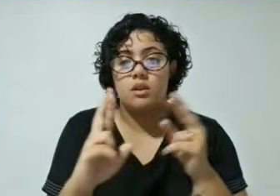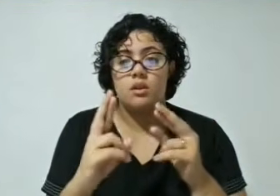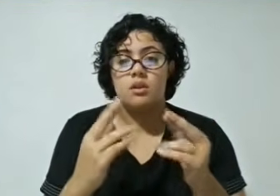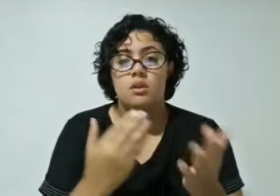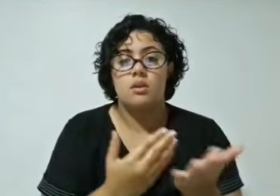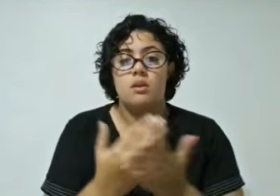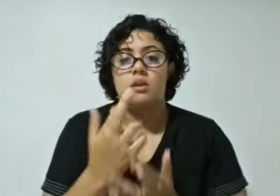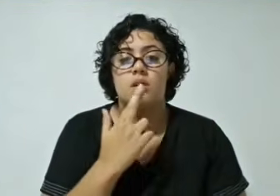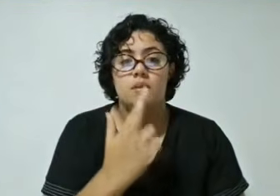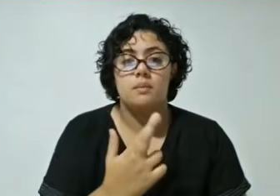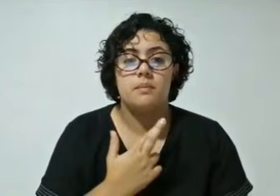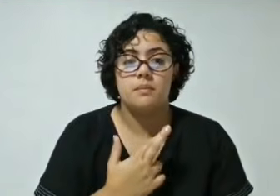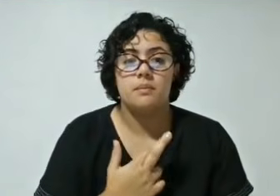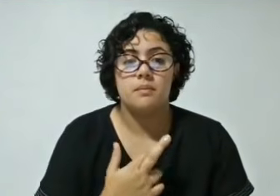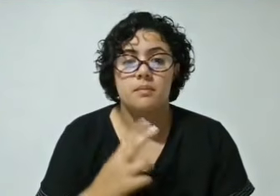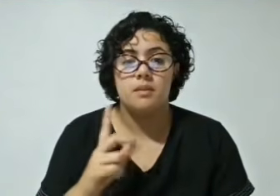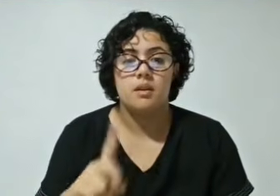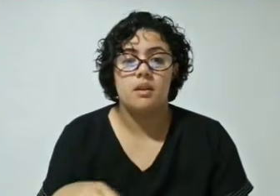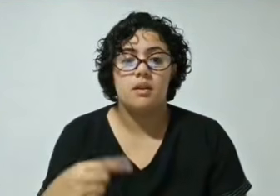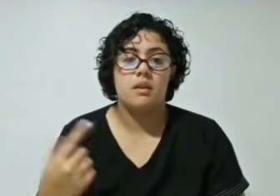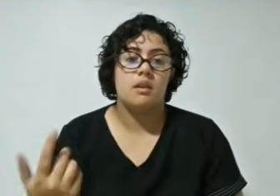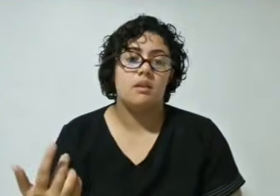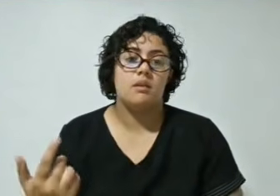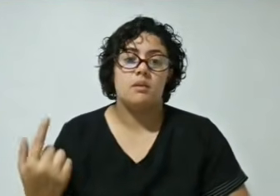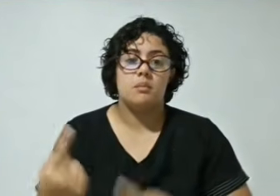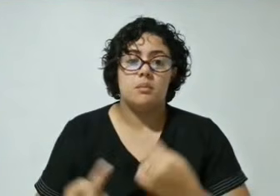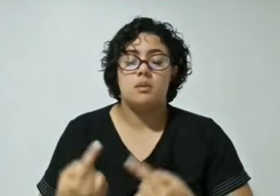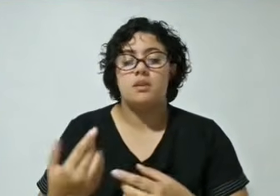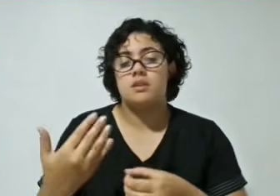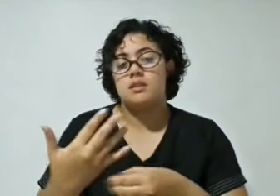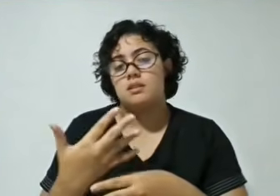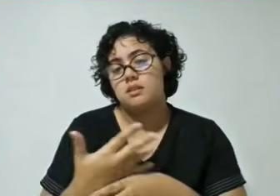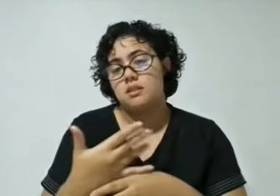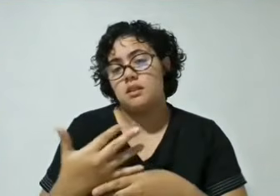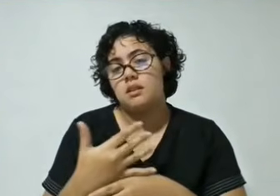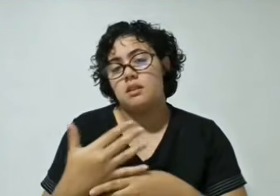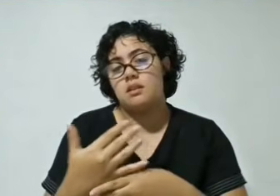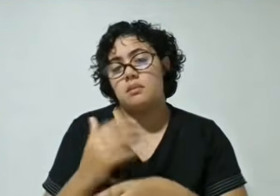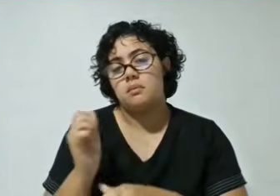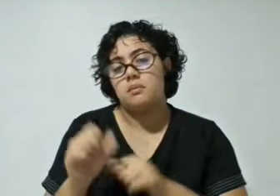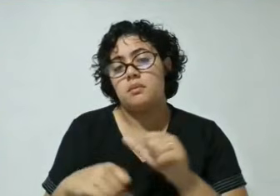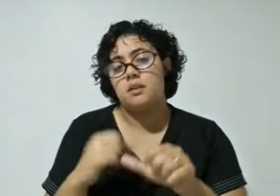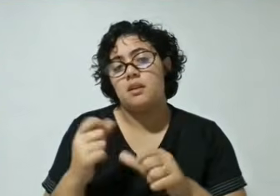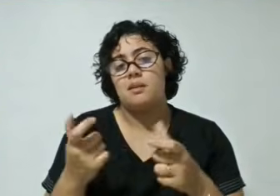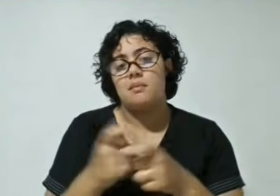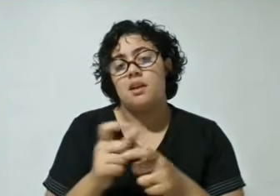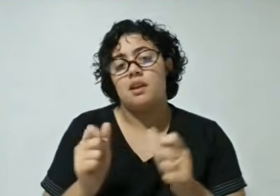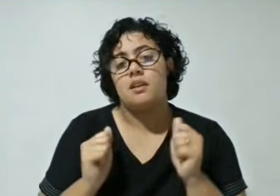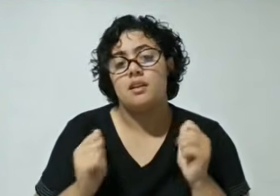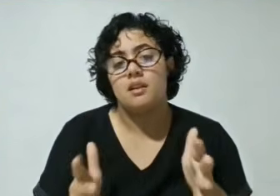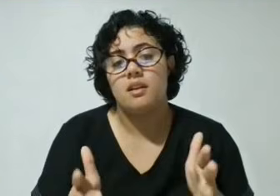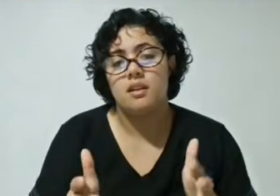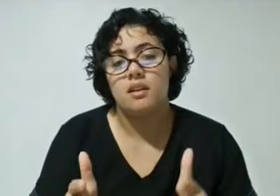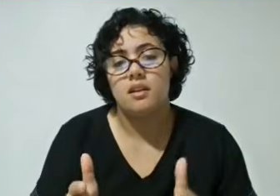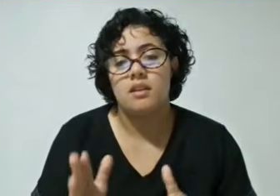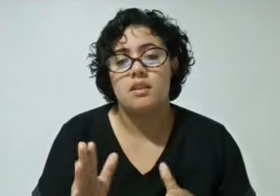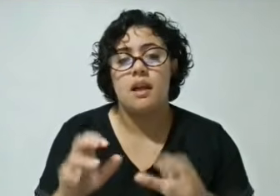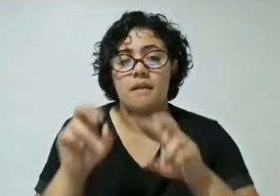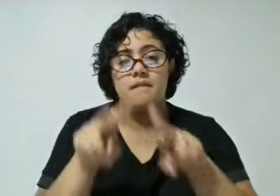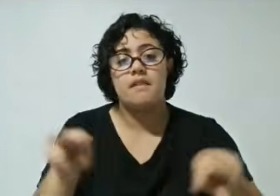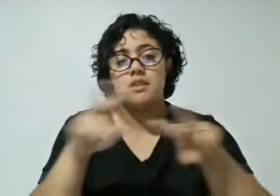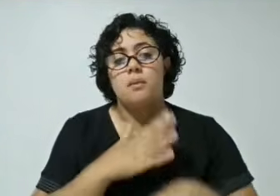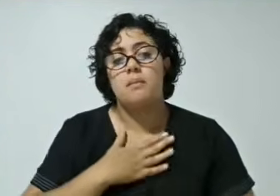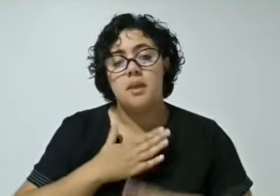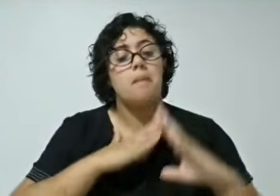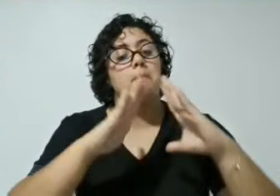uma política na cidade que mudou, uma postura em relação a isso. Isso é só um pequeno ato. Nós vamos ter também, eu, na minha visão, morador da